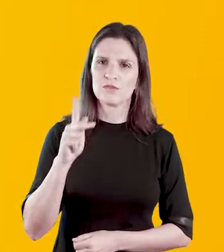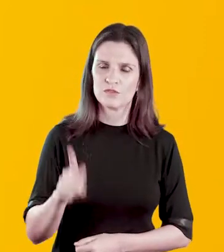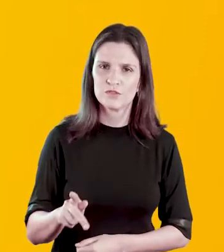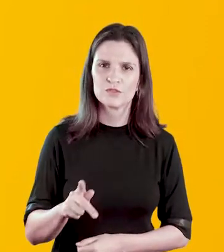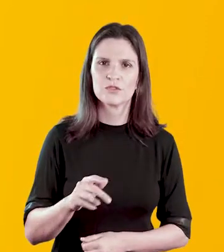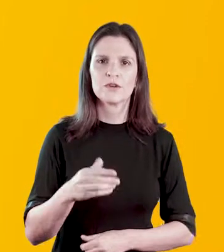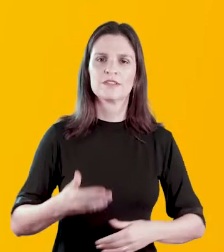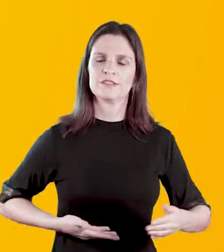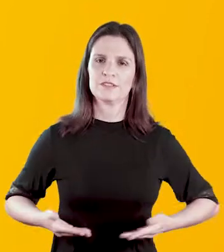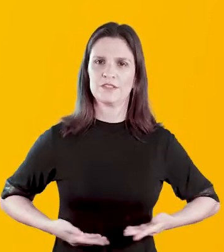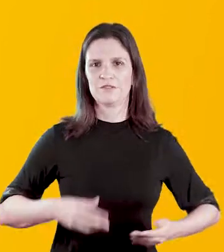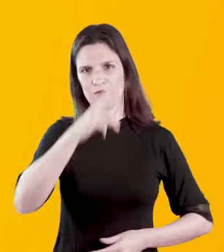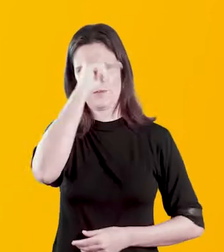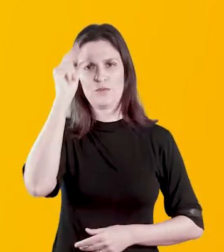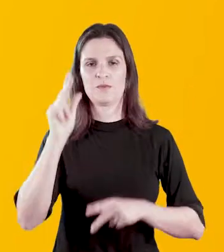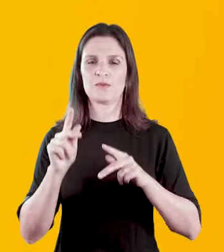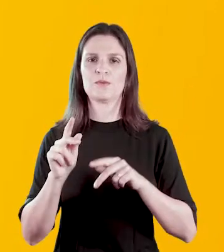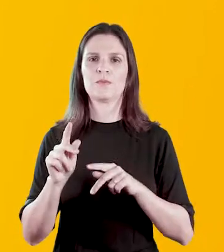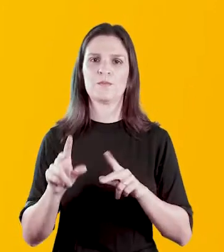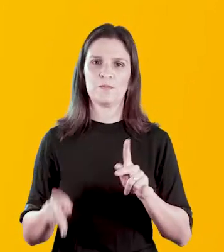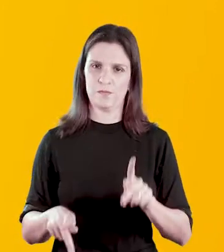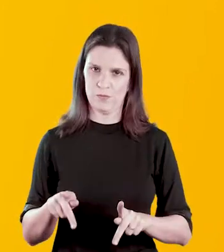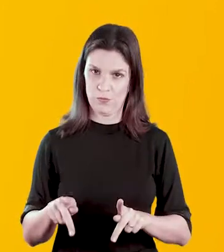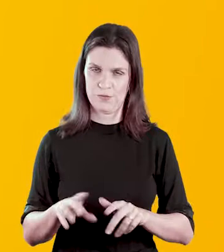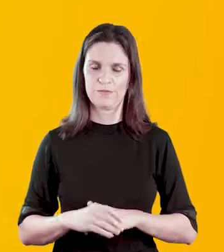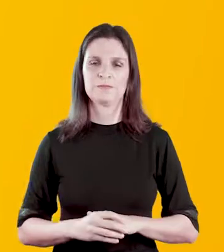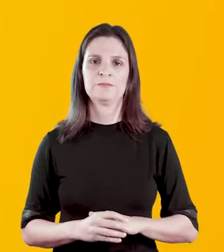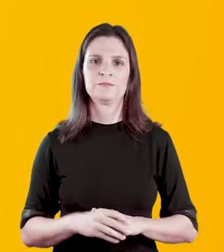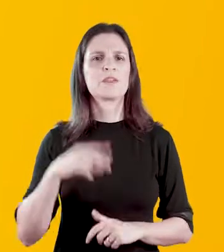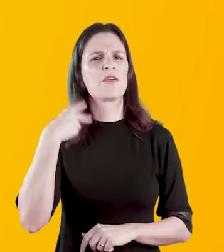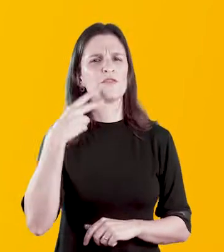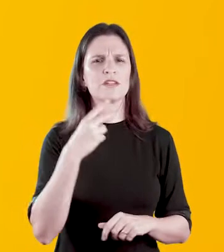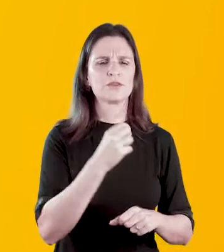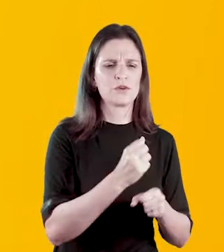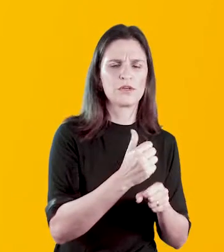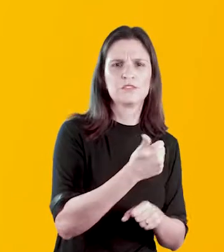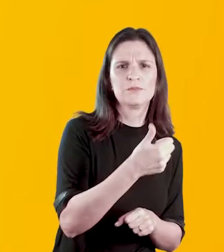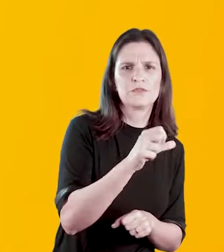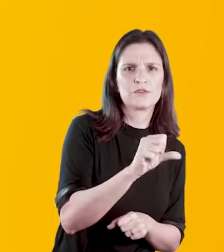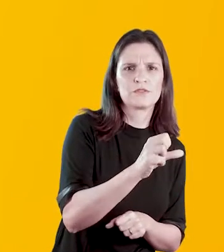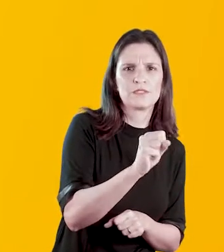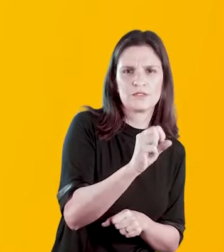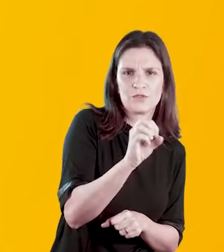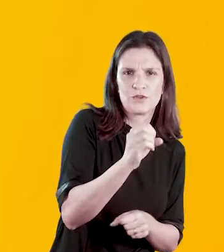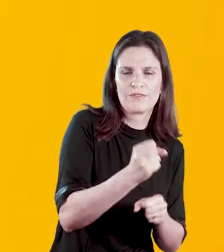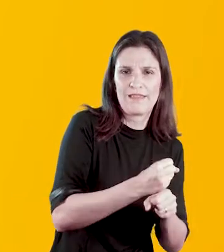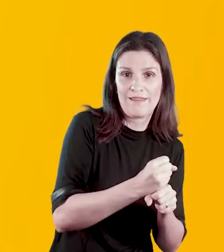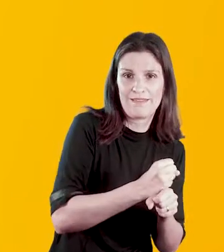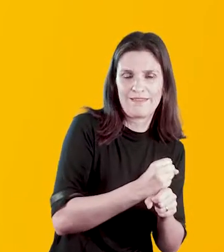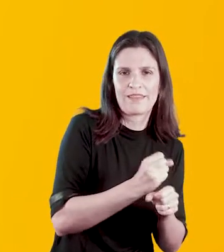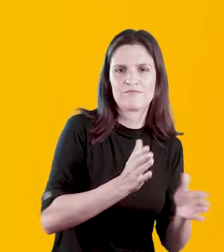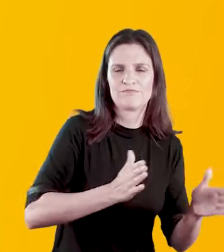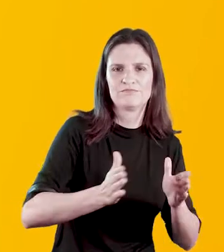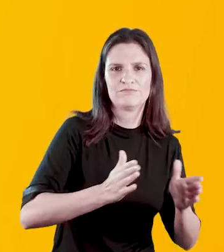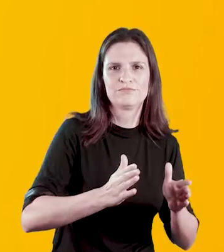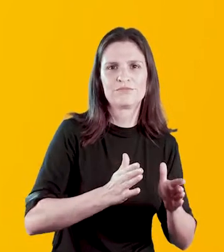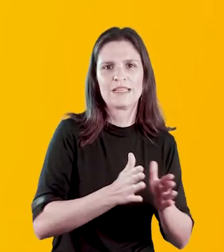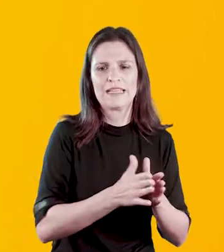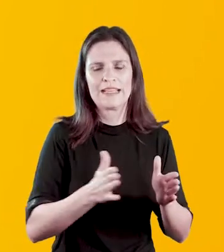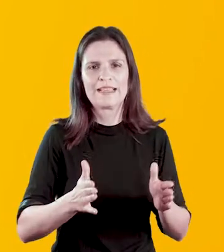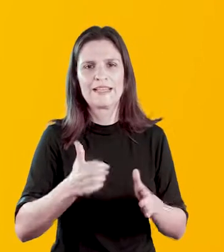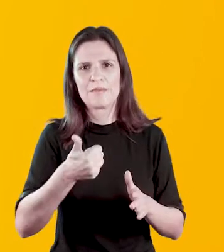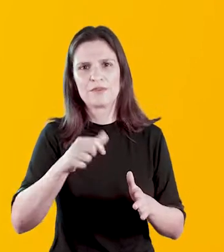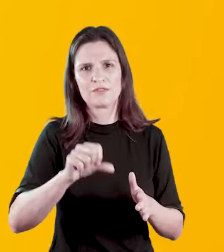professor servidor público municipal já foi vereador no final da década de 1980 e início de